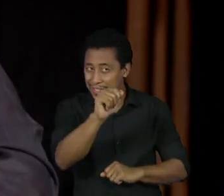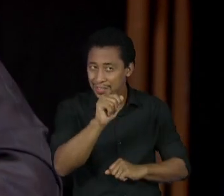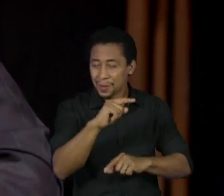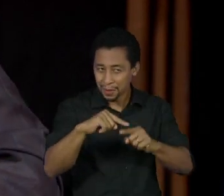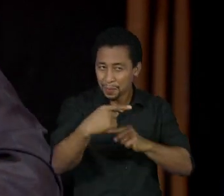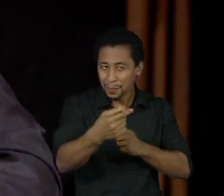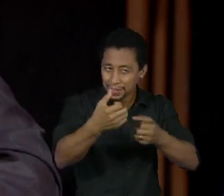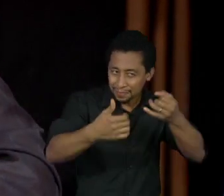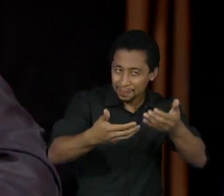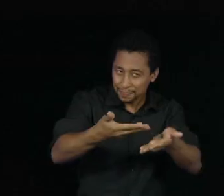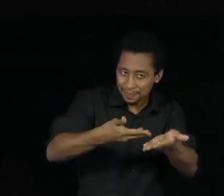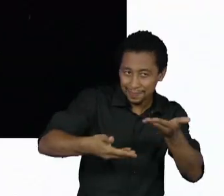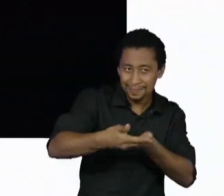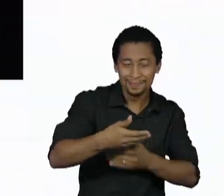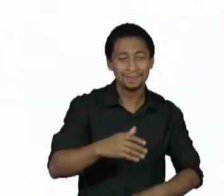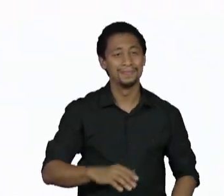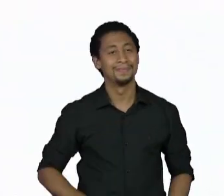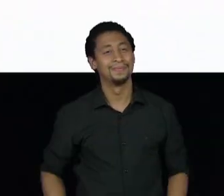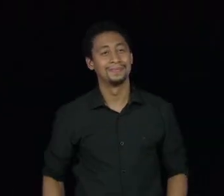a pouco a gente volta.